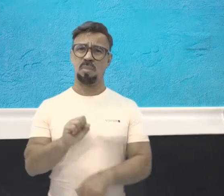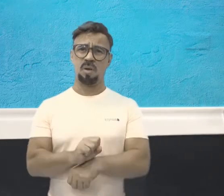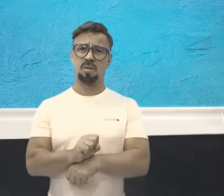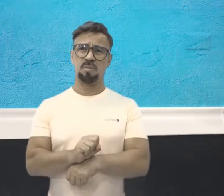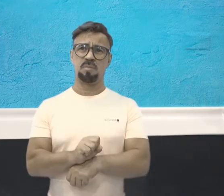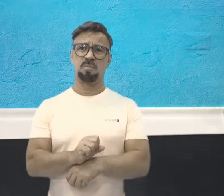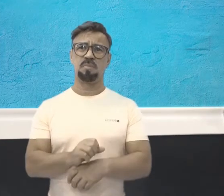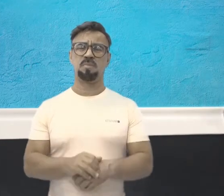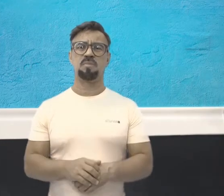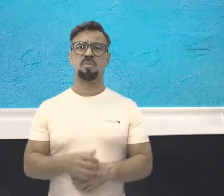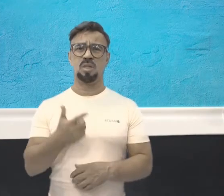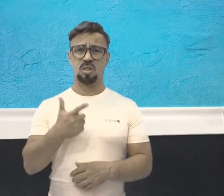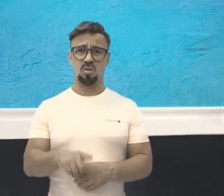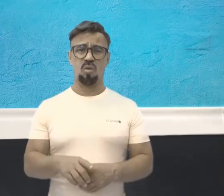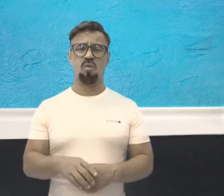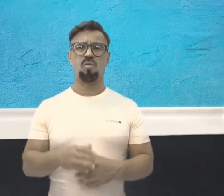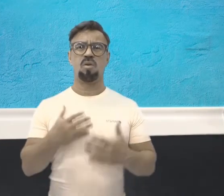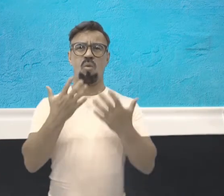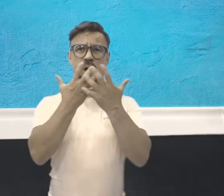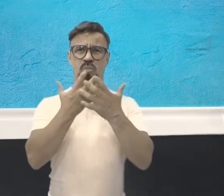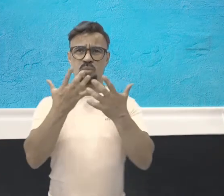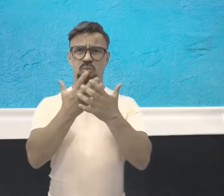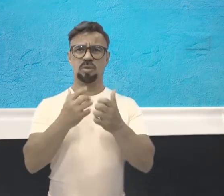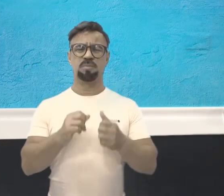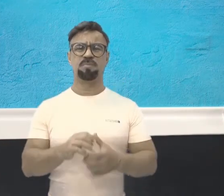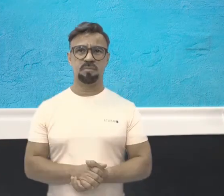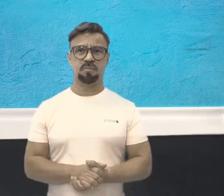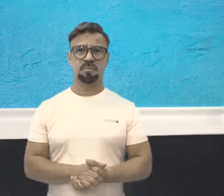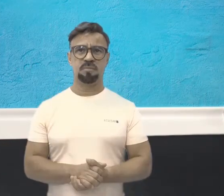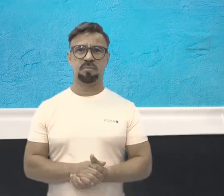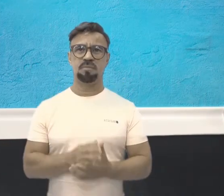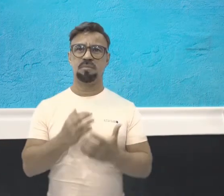parou são falar fazer com a música